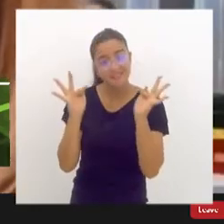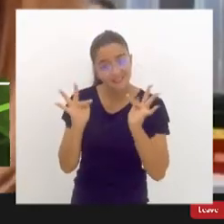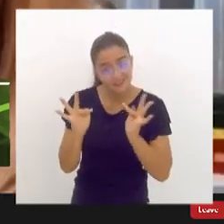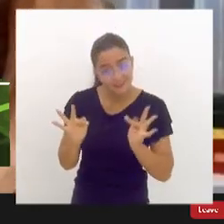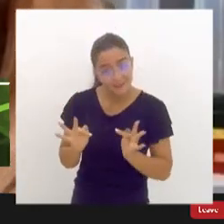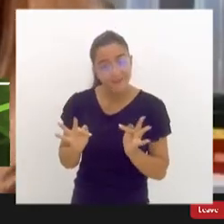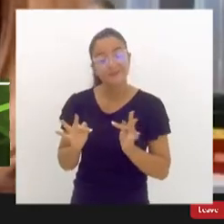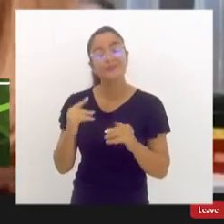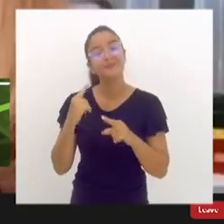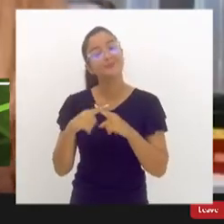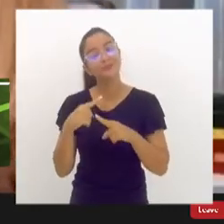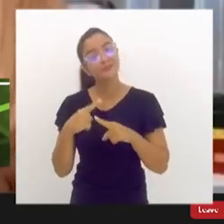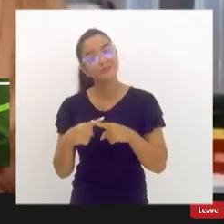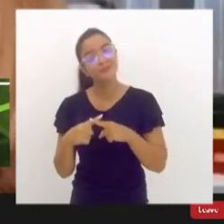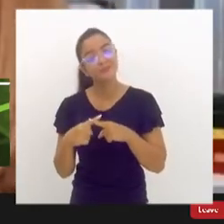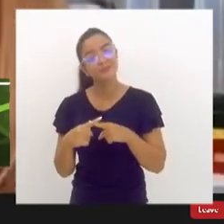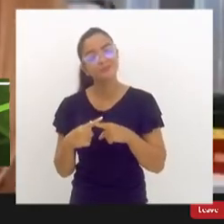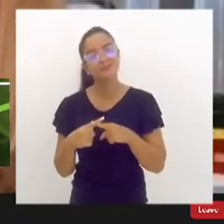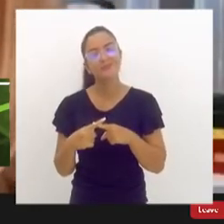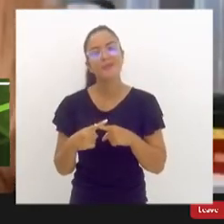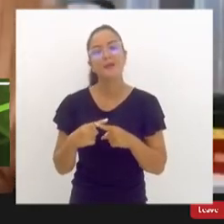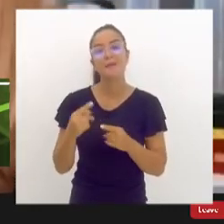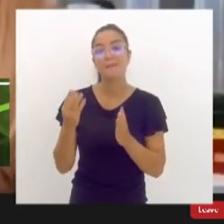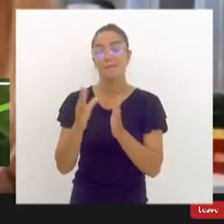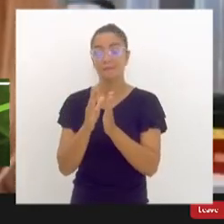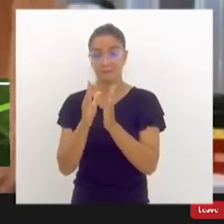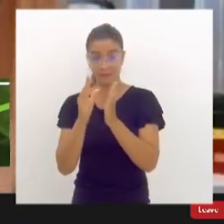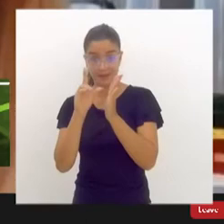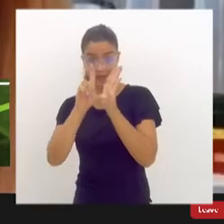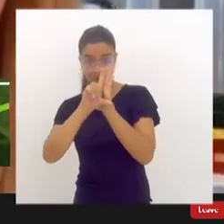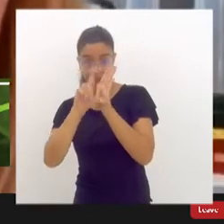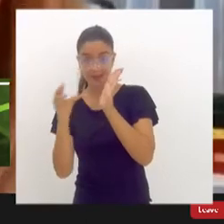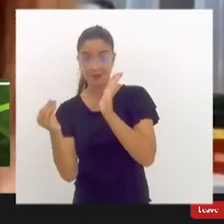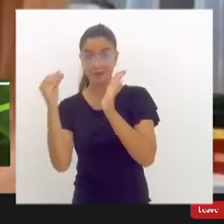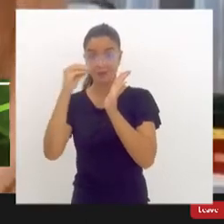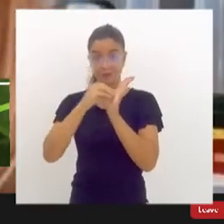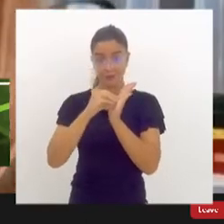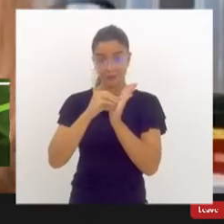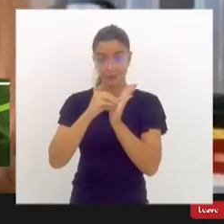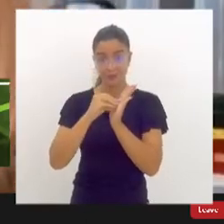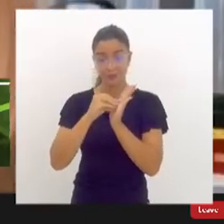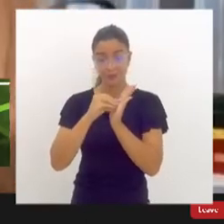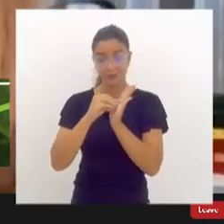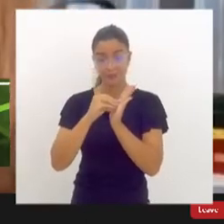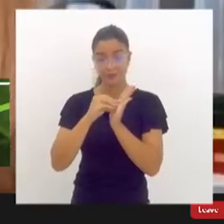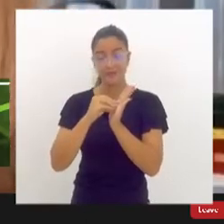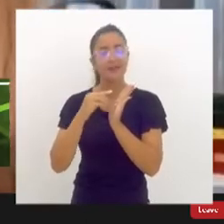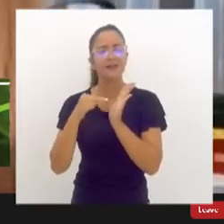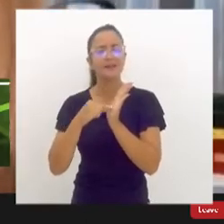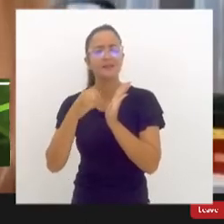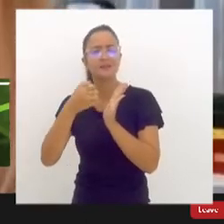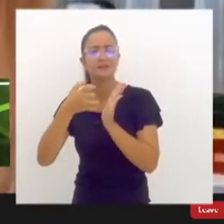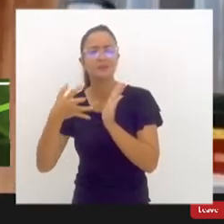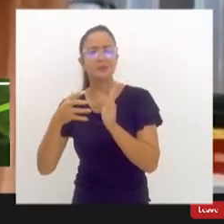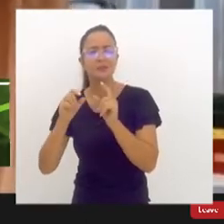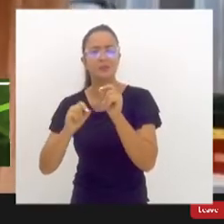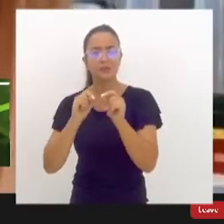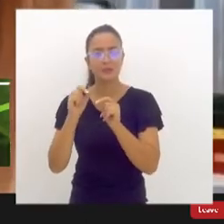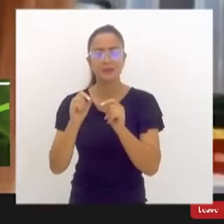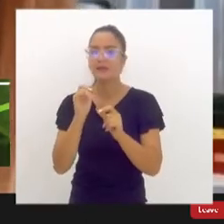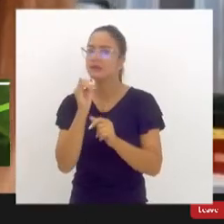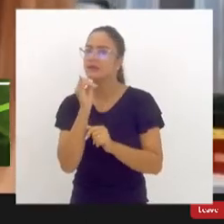em paralelo, foi publicada uma lei que deixa muito claro que não se pode negar o